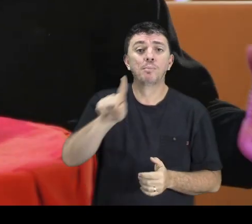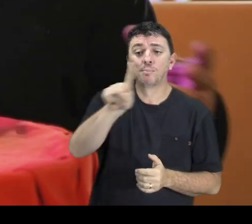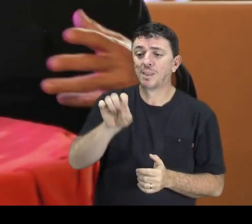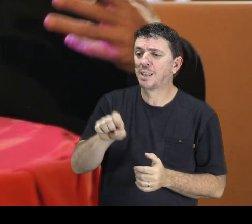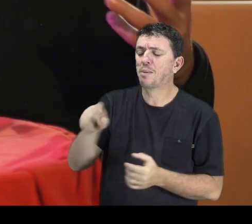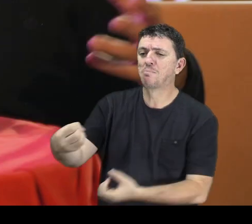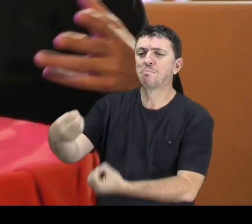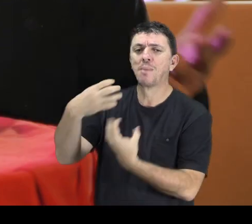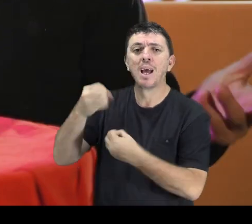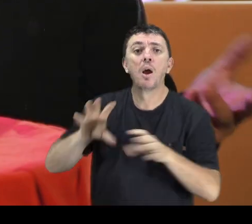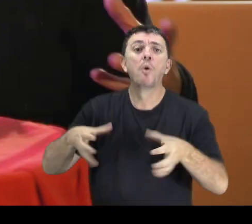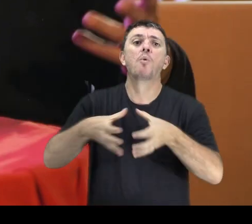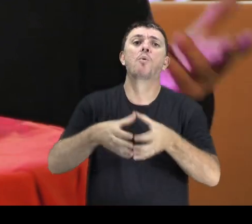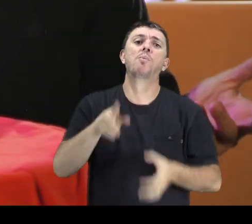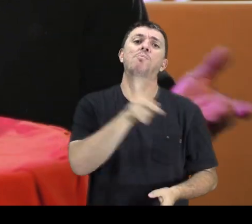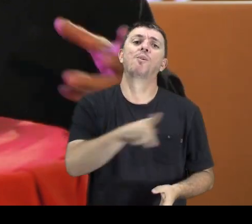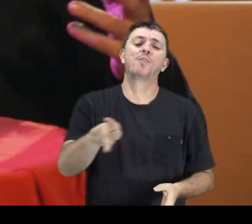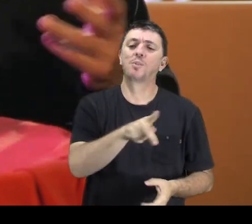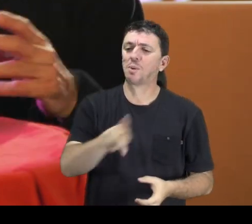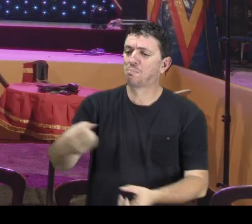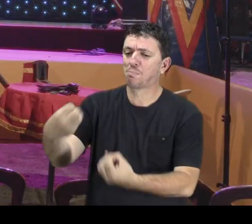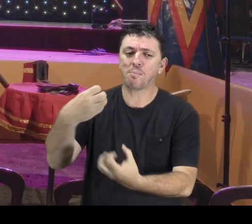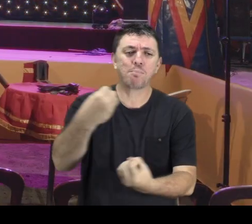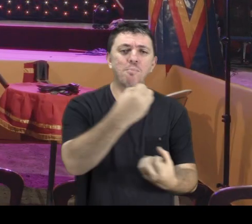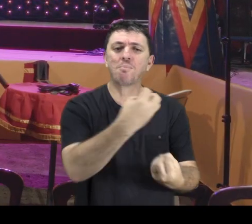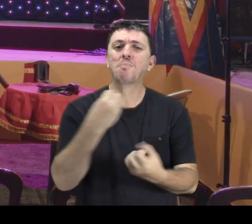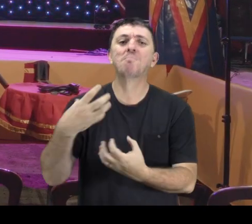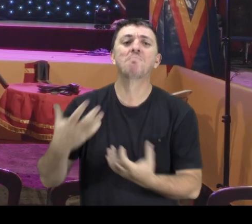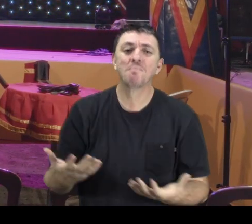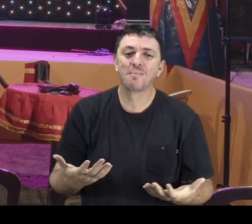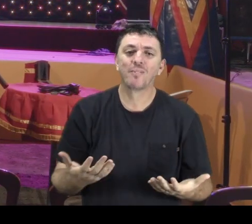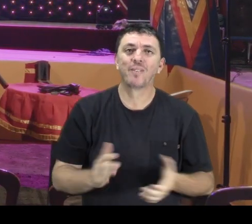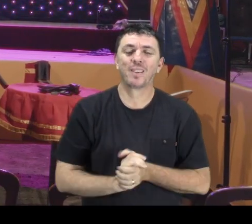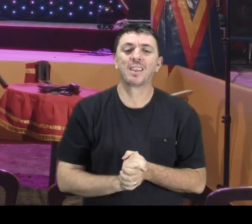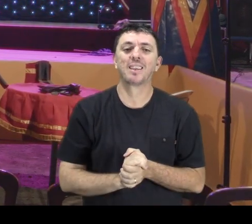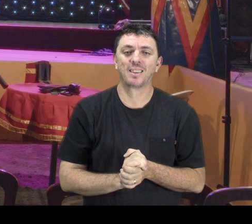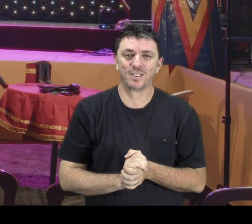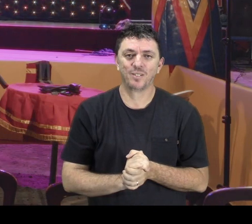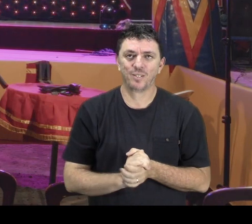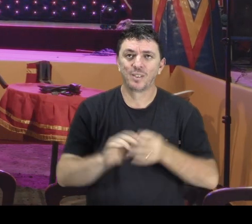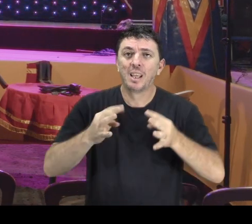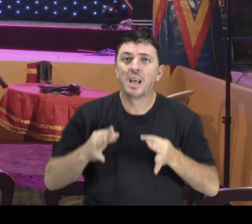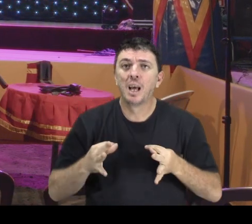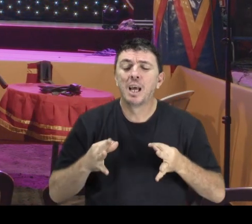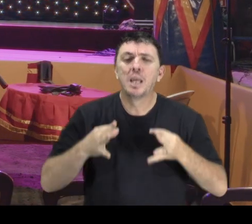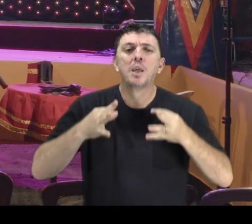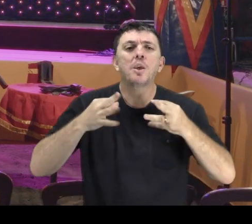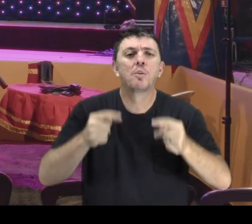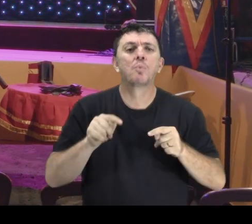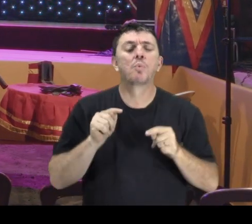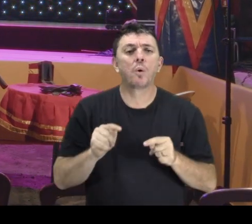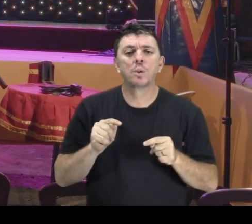equipe de professores que ele montou na época, que a gente tinha, enfim. E todos que passou por essa época,